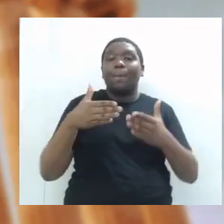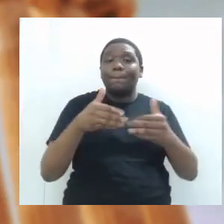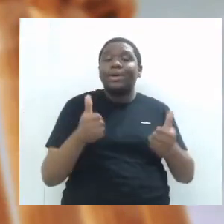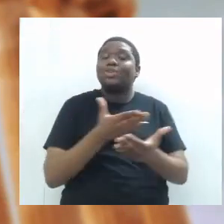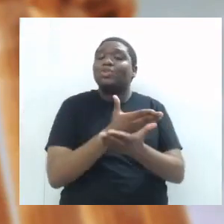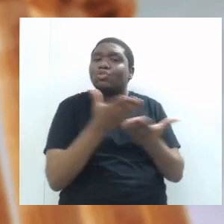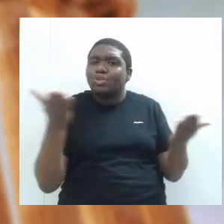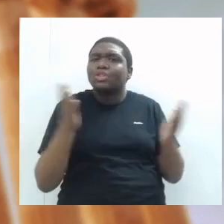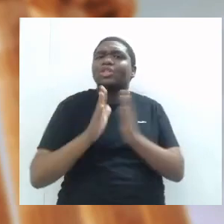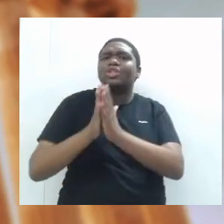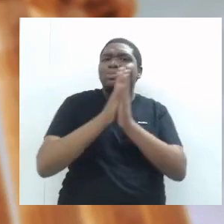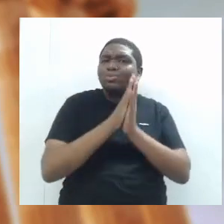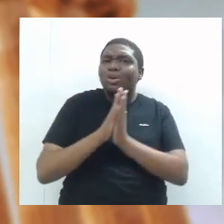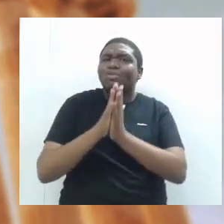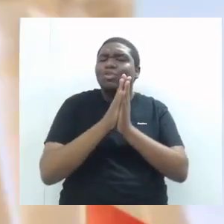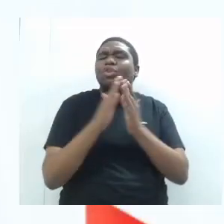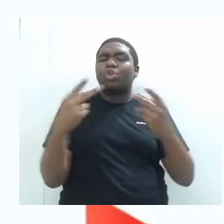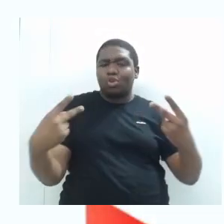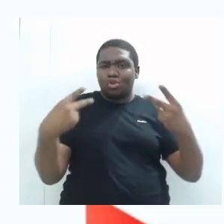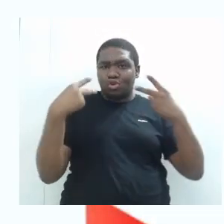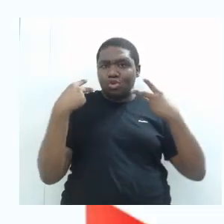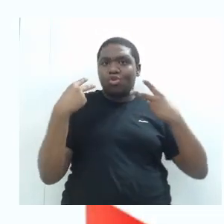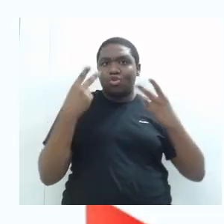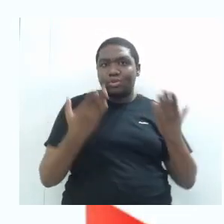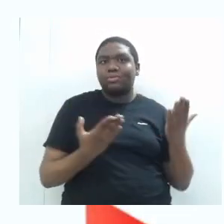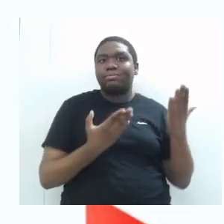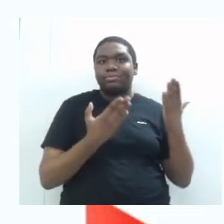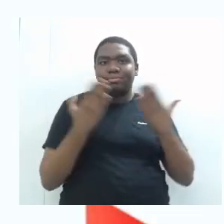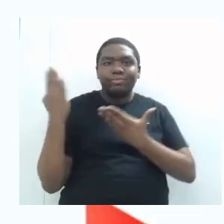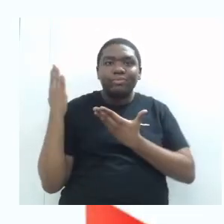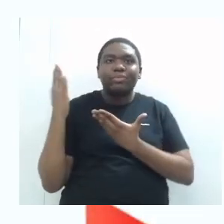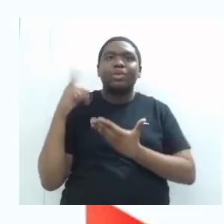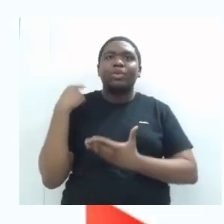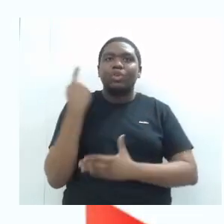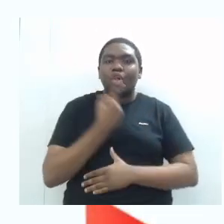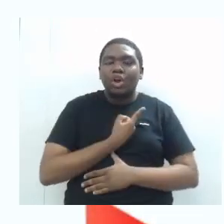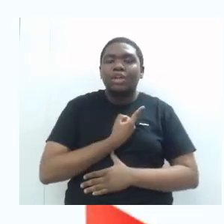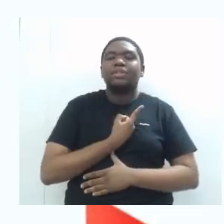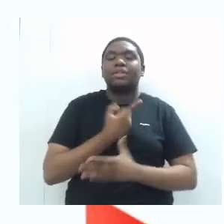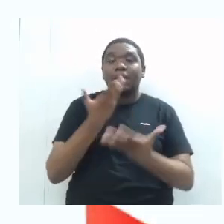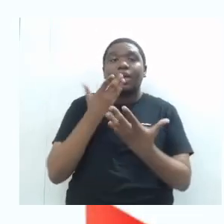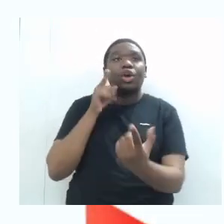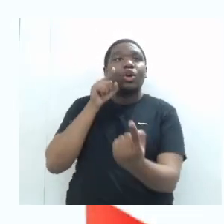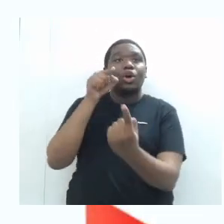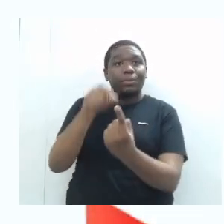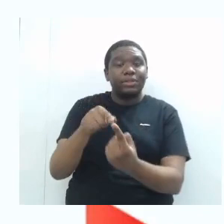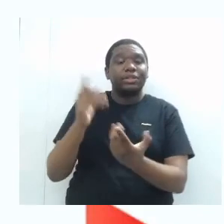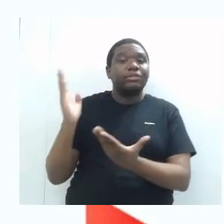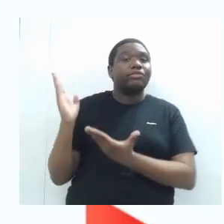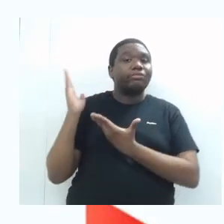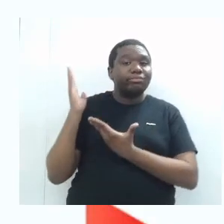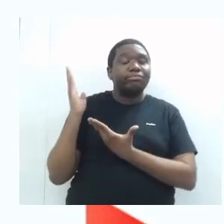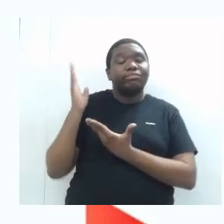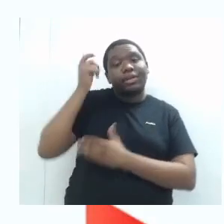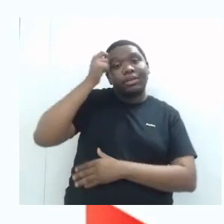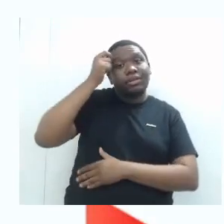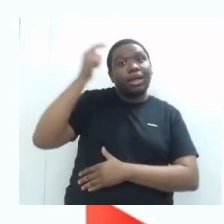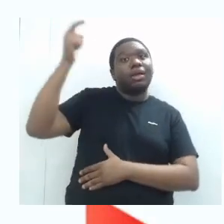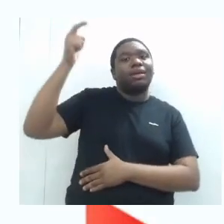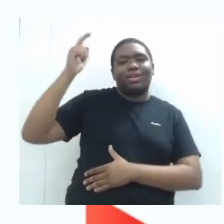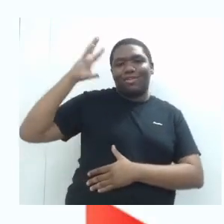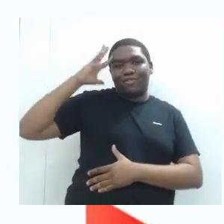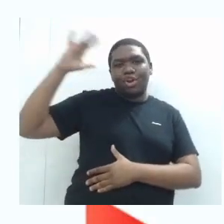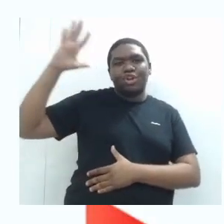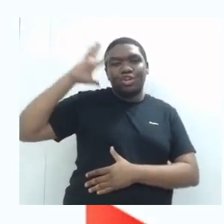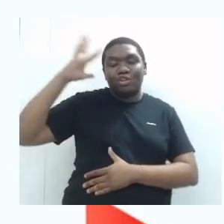olhem só aqui na tela o que nós pretendemos. Essa questão do idealismo filosófico, ela